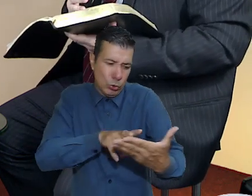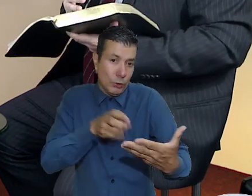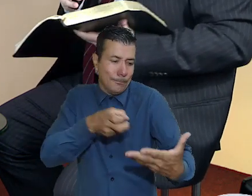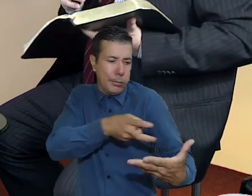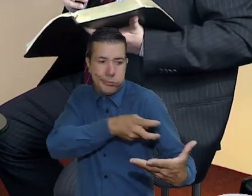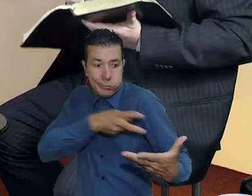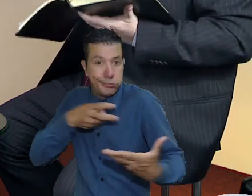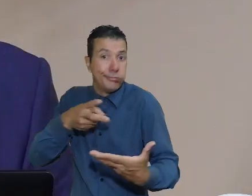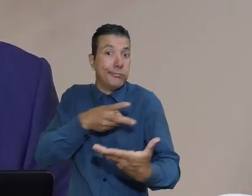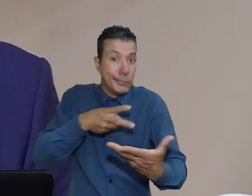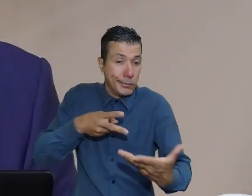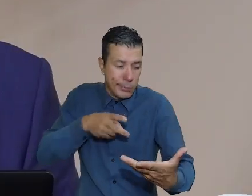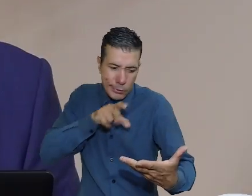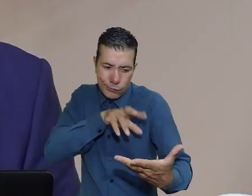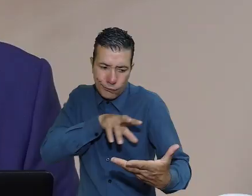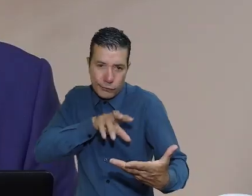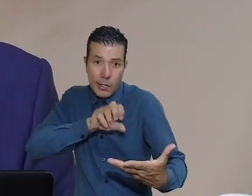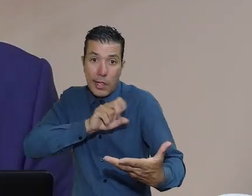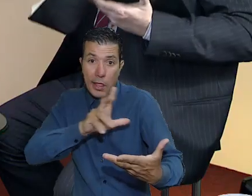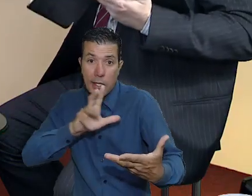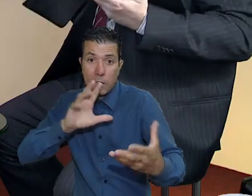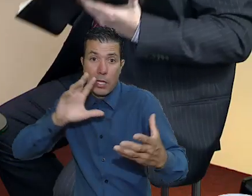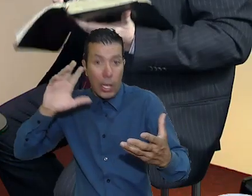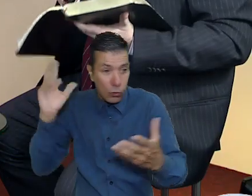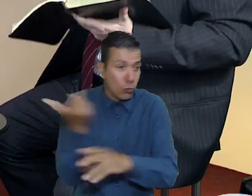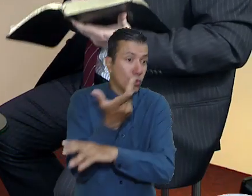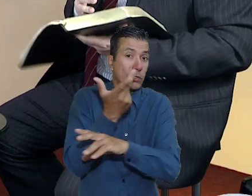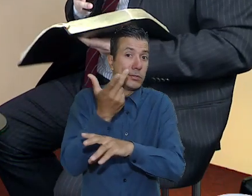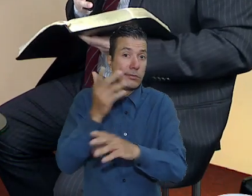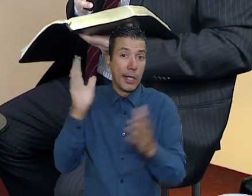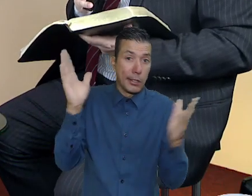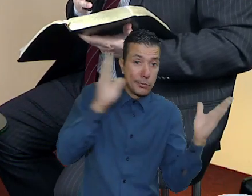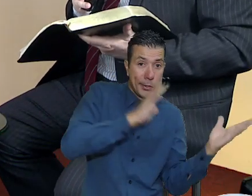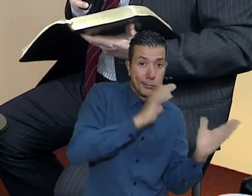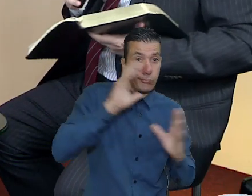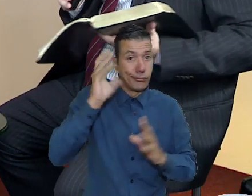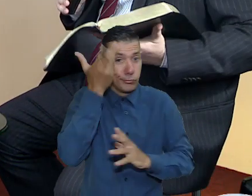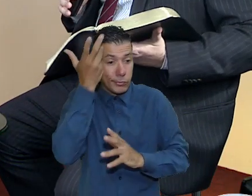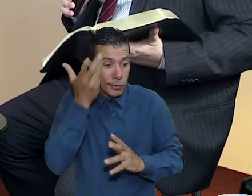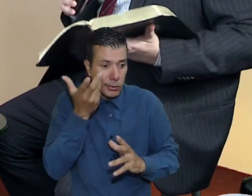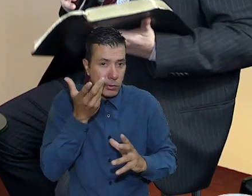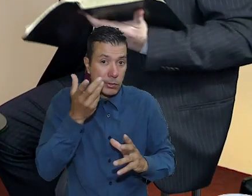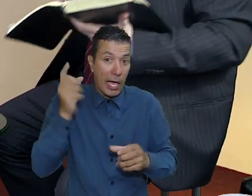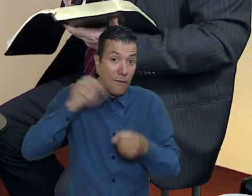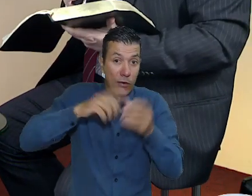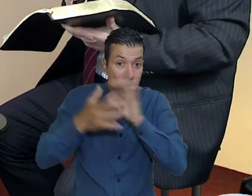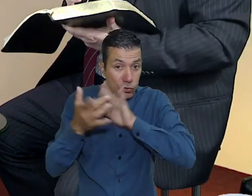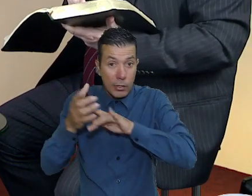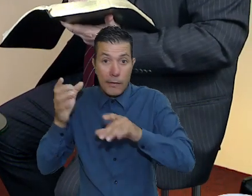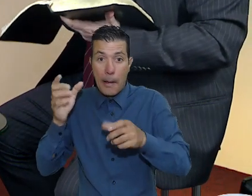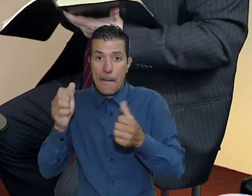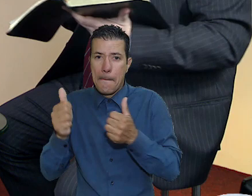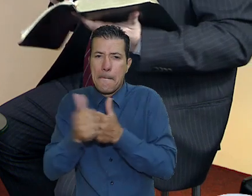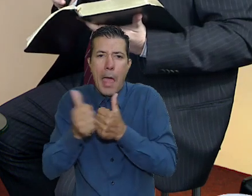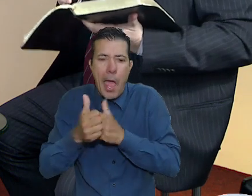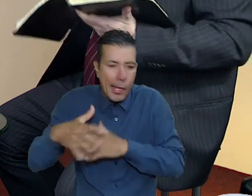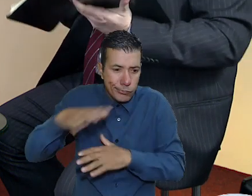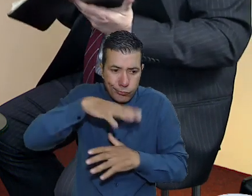perceberam, através desses eventos, que a vinda de Jesus estava muito próxima. Isso criou um grande avivamento no meio da igreja, no